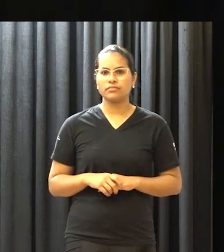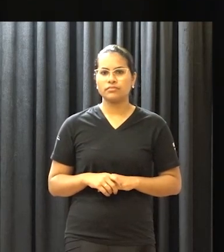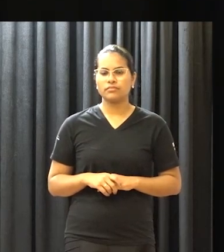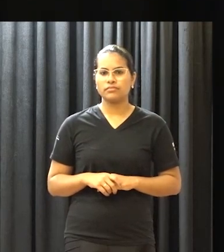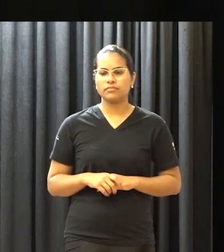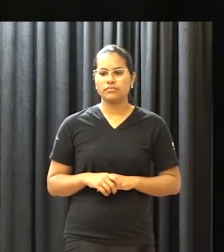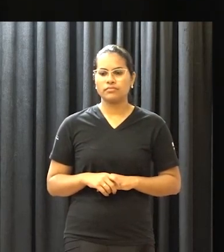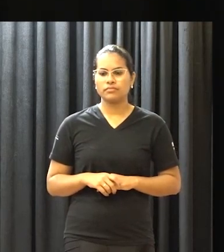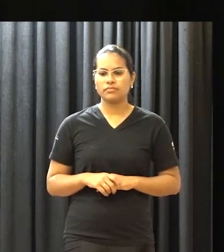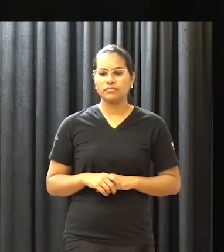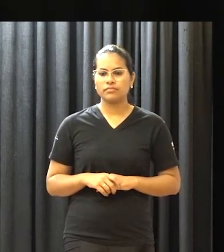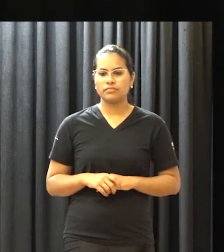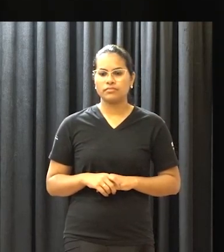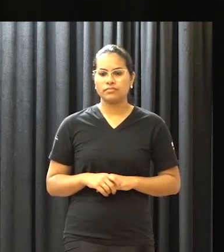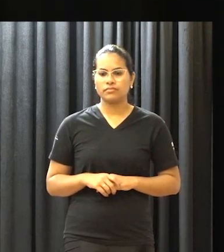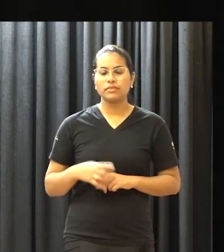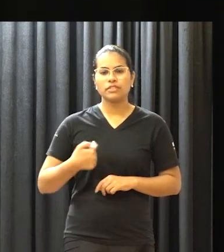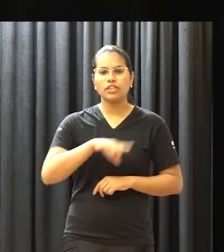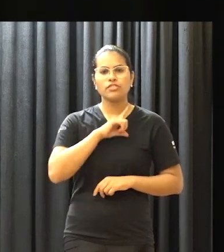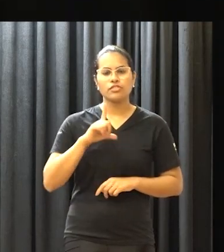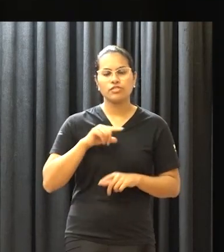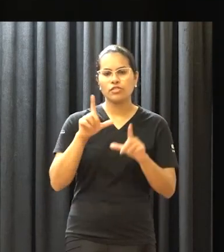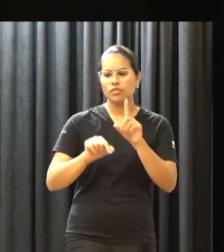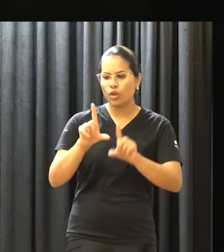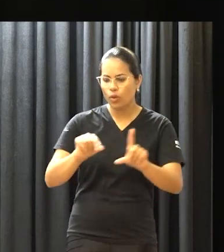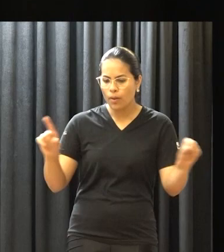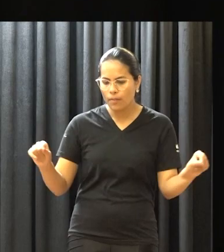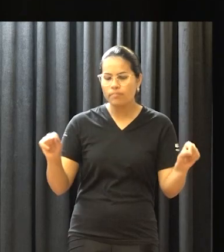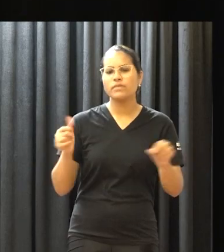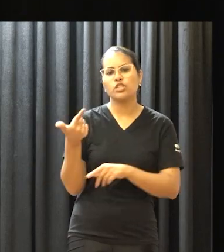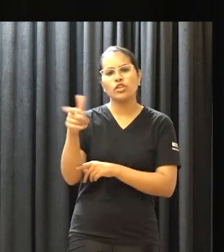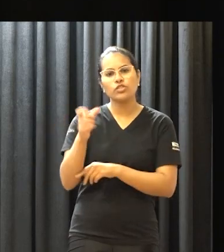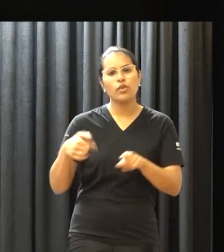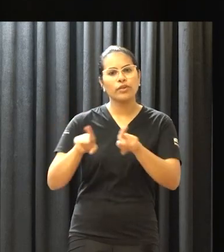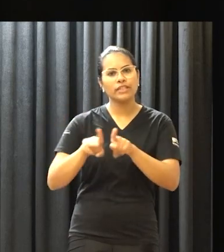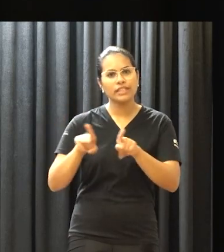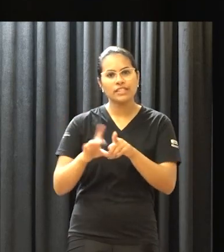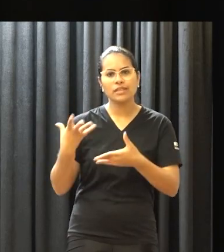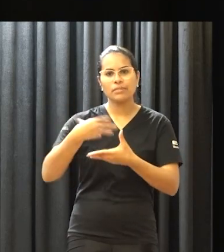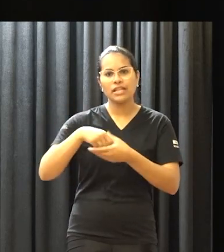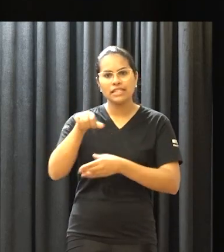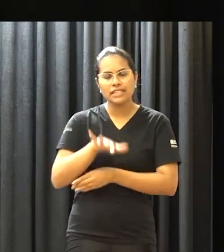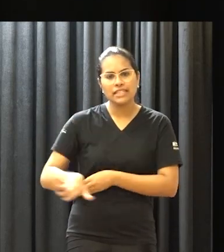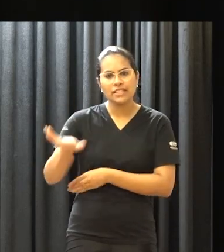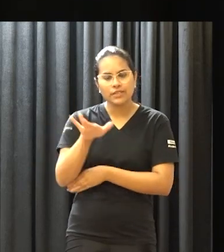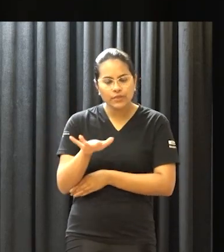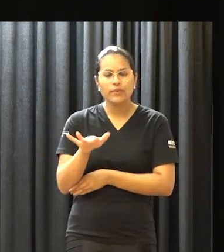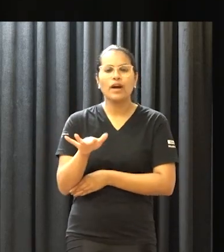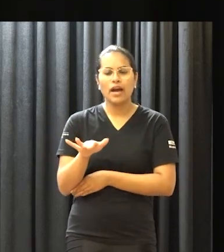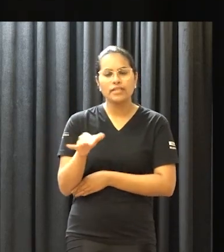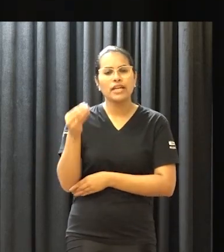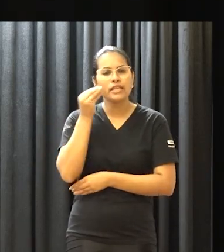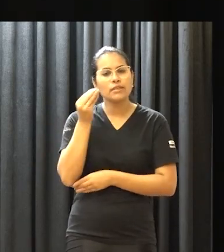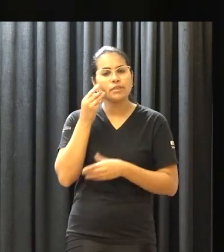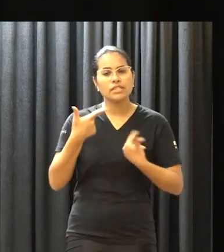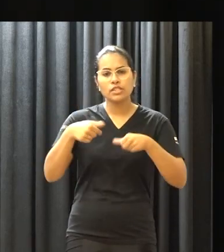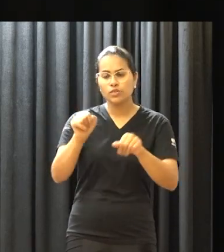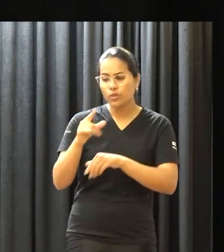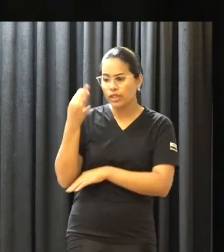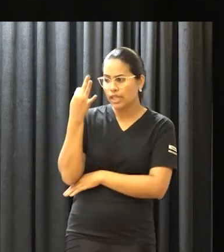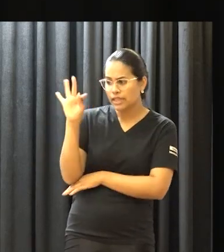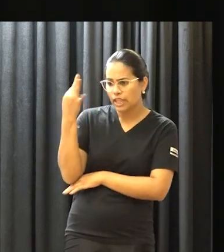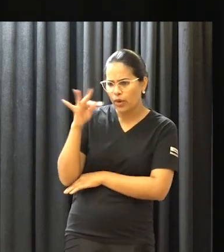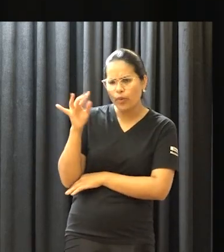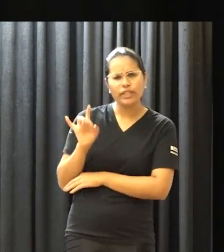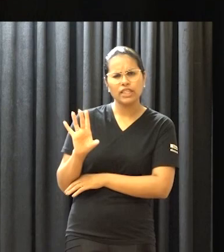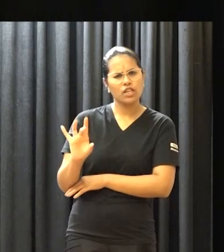essa desconstrução entre homossexualidade e heterossexualidade. Então, a teoria Alexandre vai fazer a